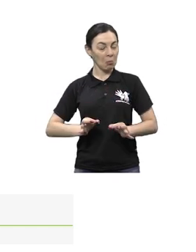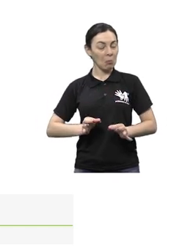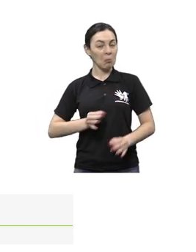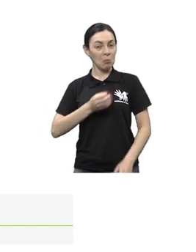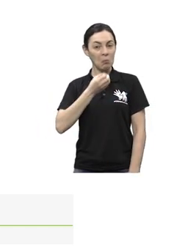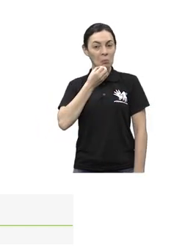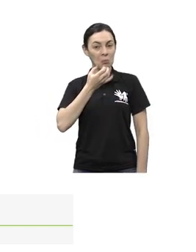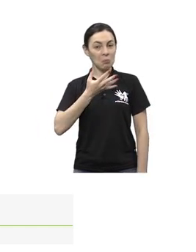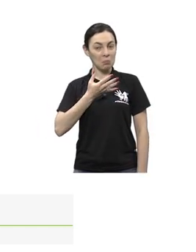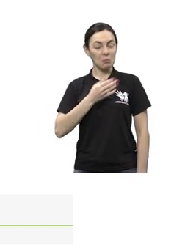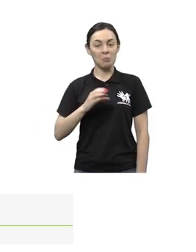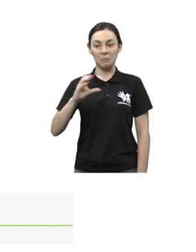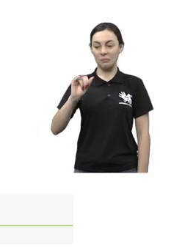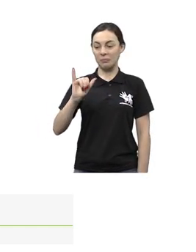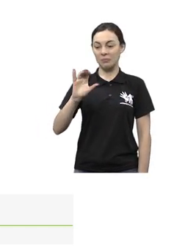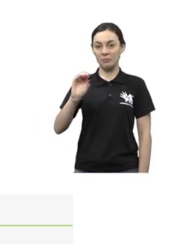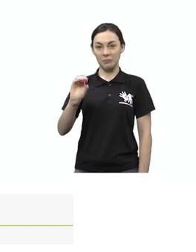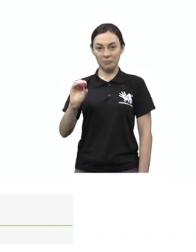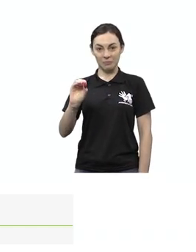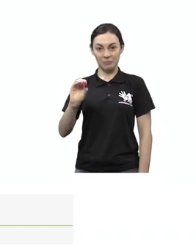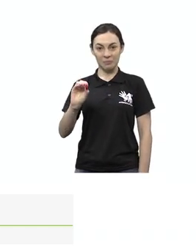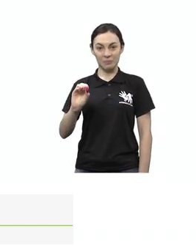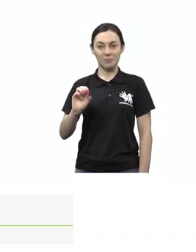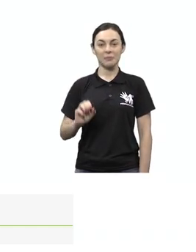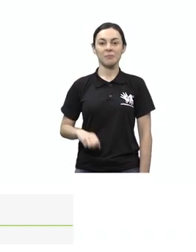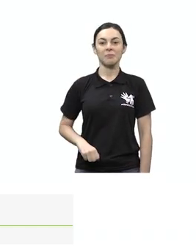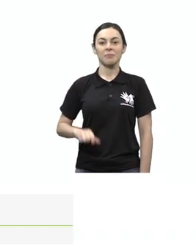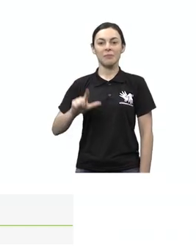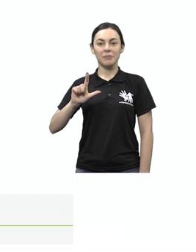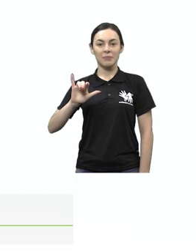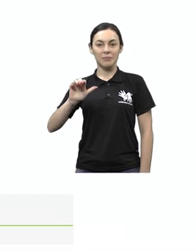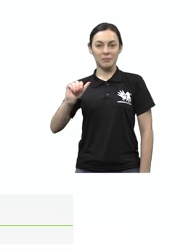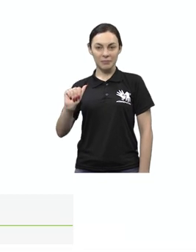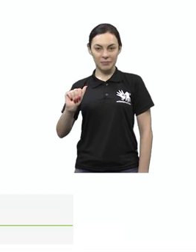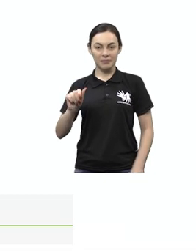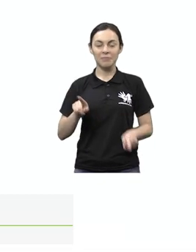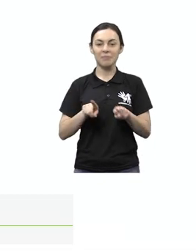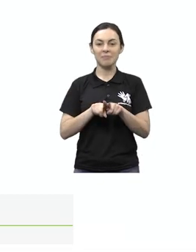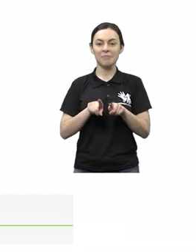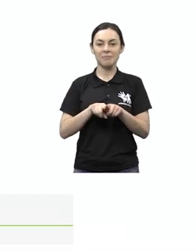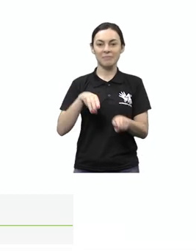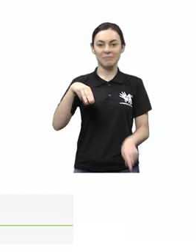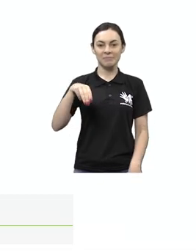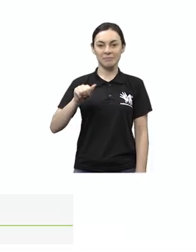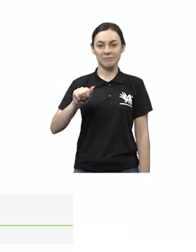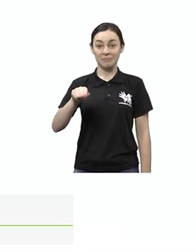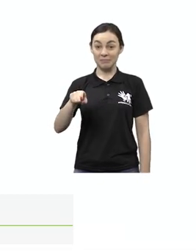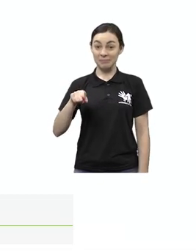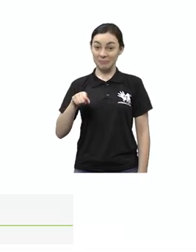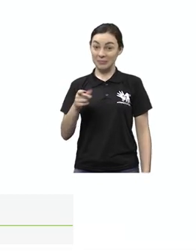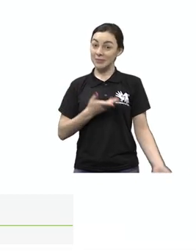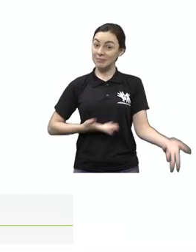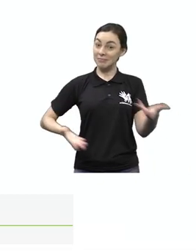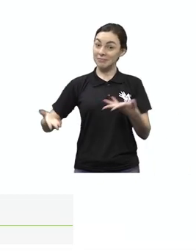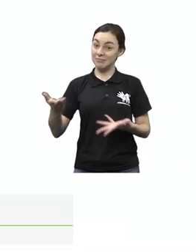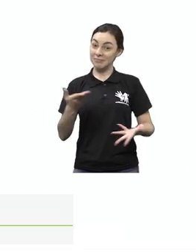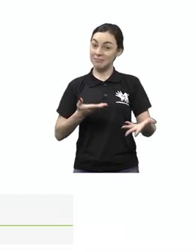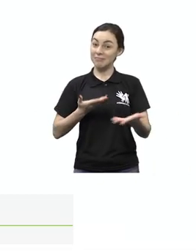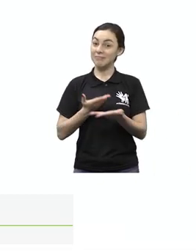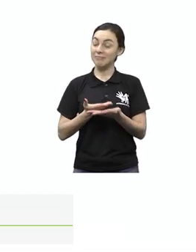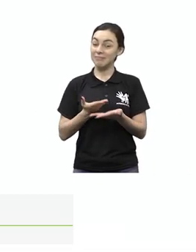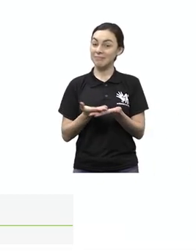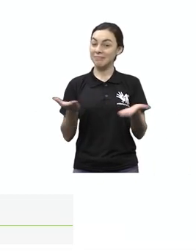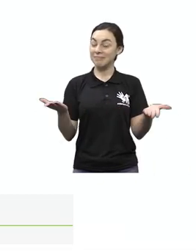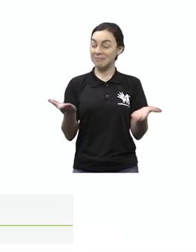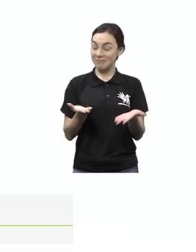Muito bem. O Caio. A Lia. E o Max vão participar conosco hoje da